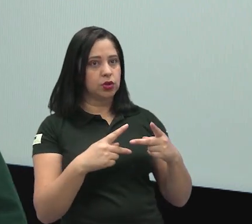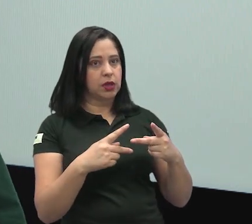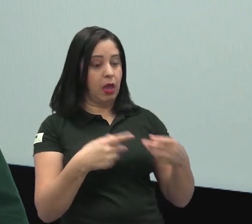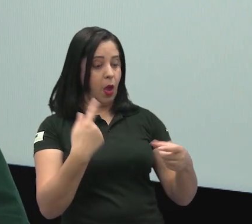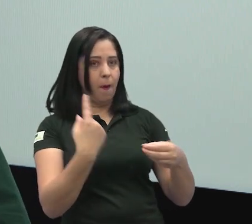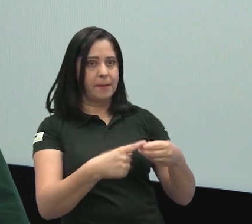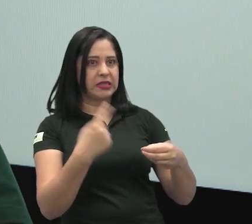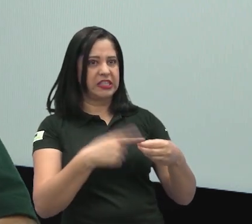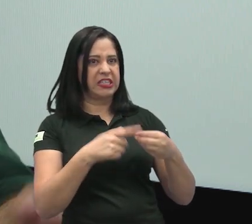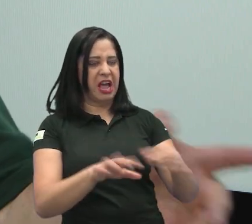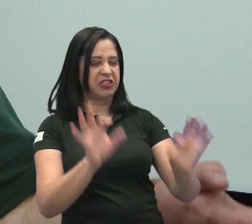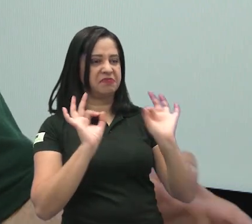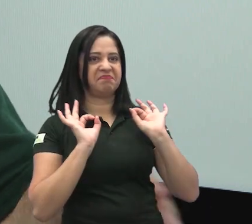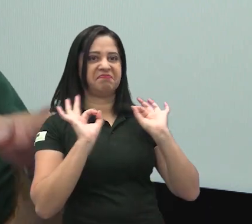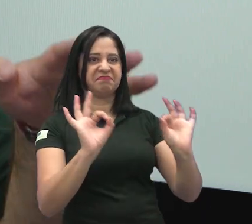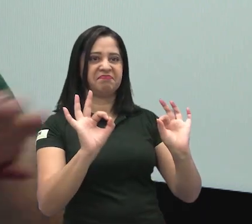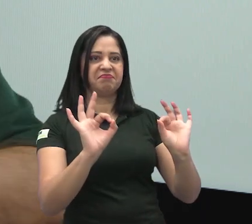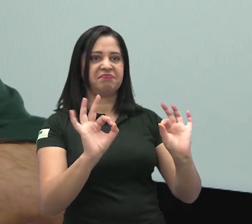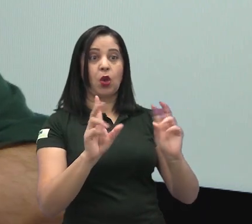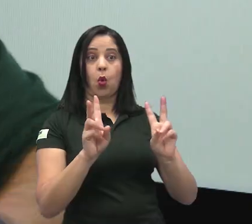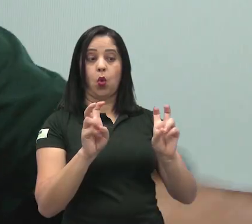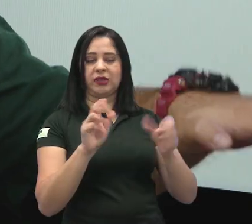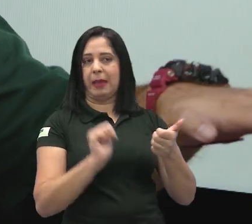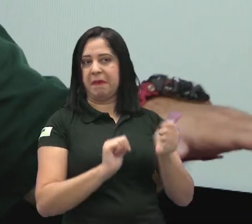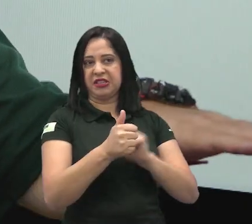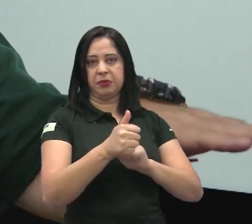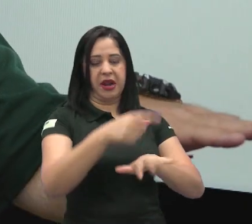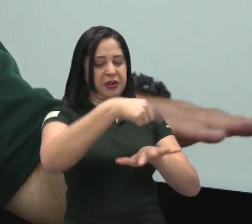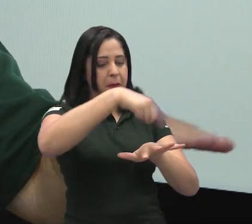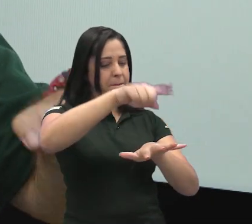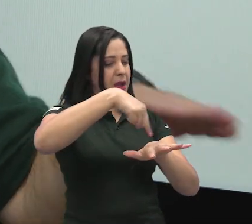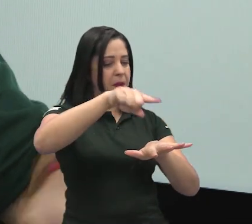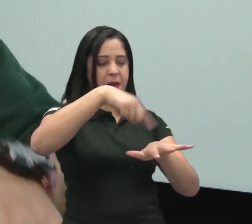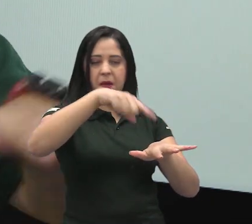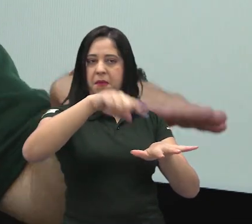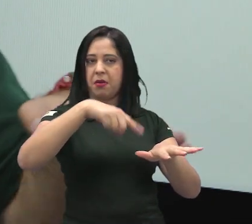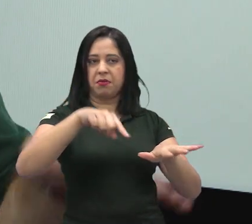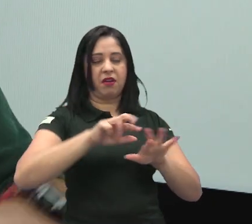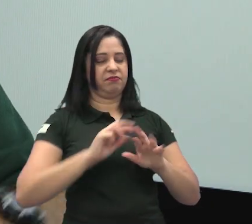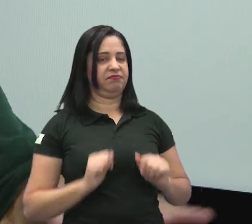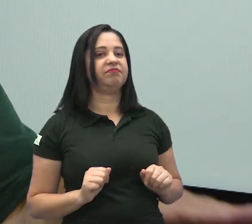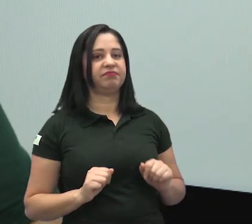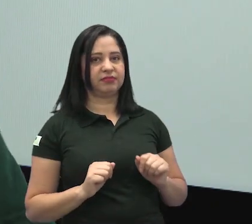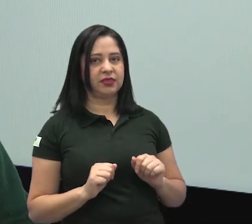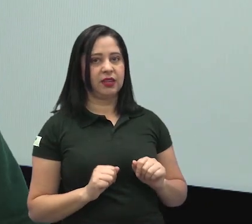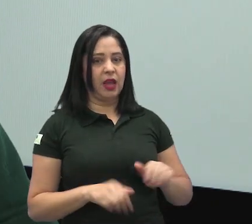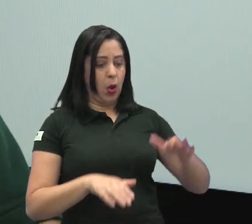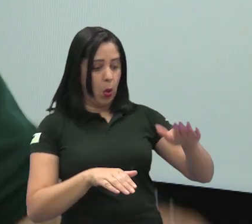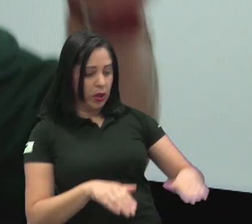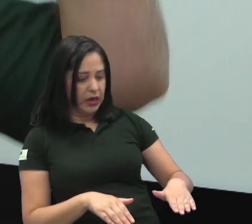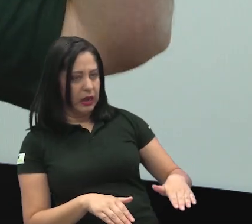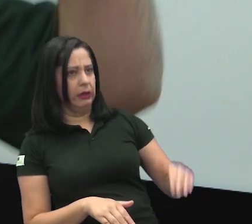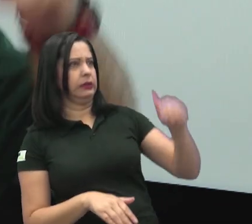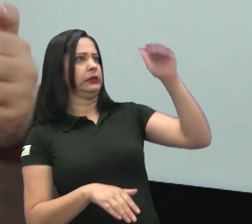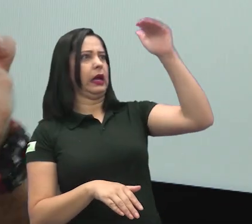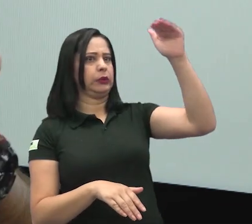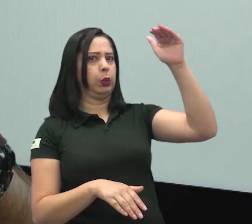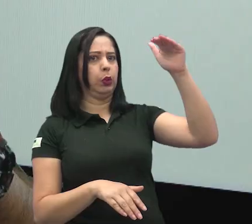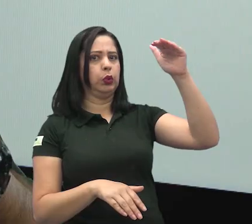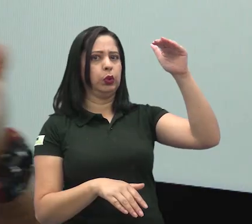muito rica esportivamente falando, como eu te disse, nas mais variadas classes, categorias, desde os pichuquinhos